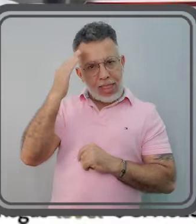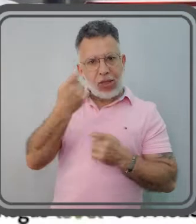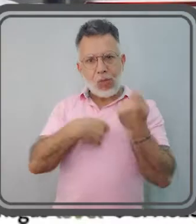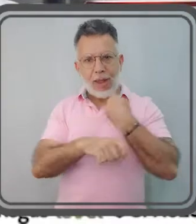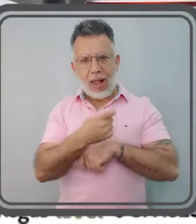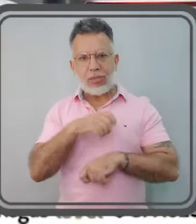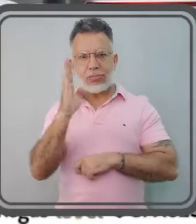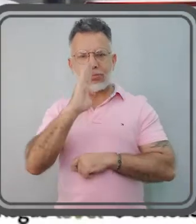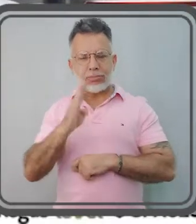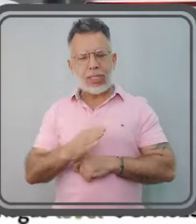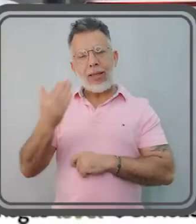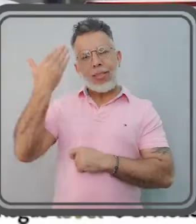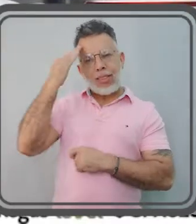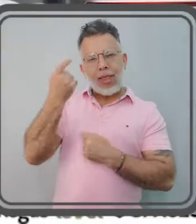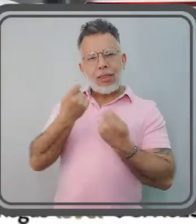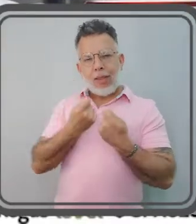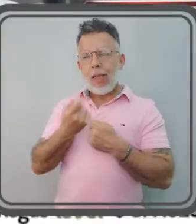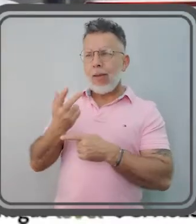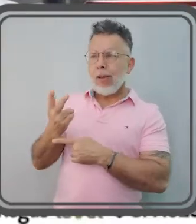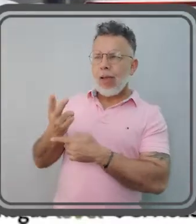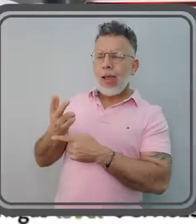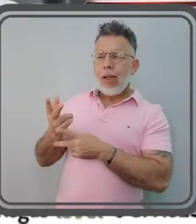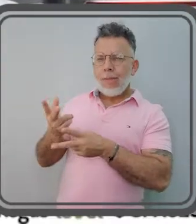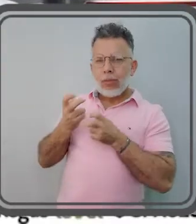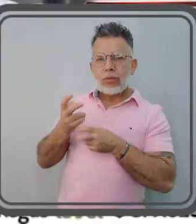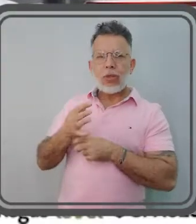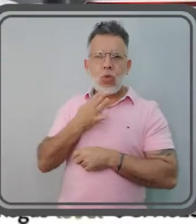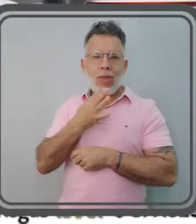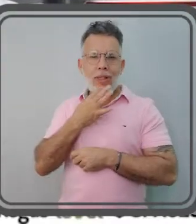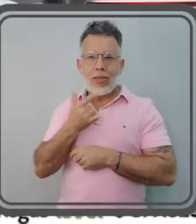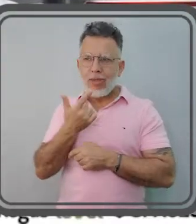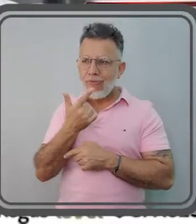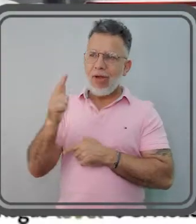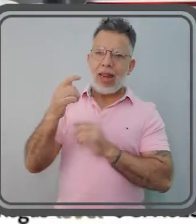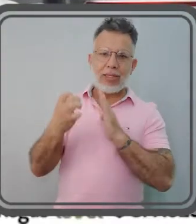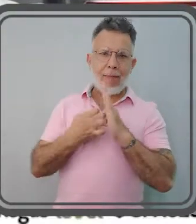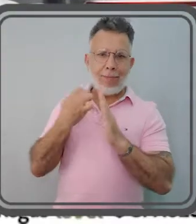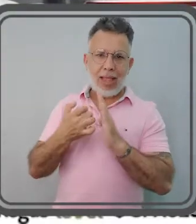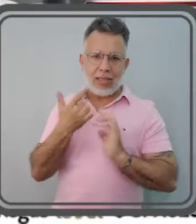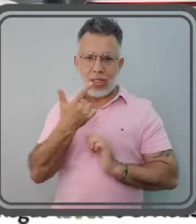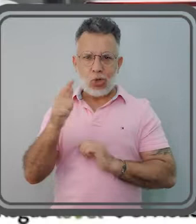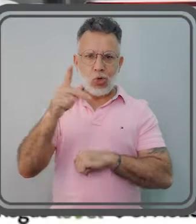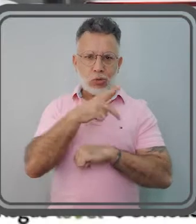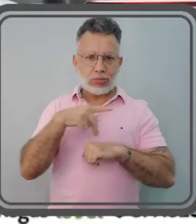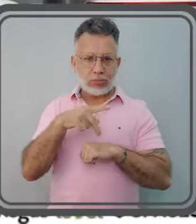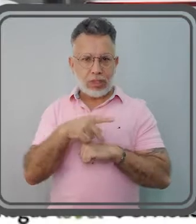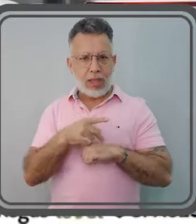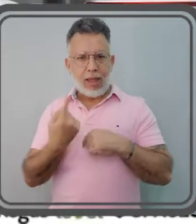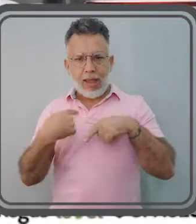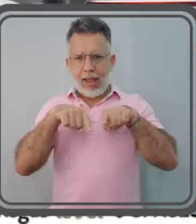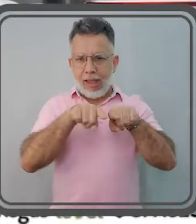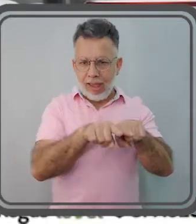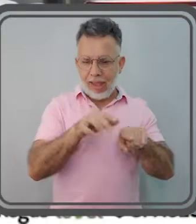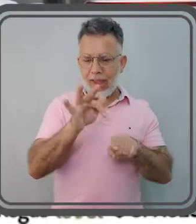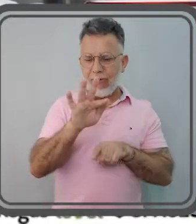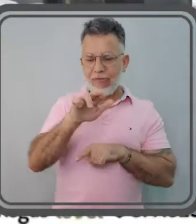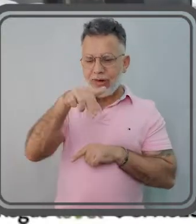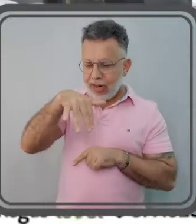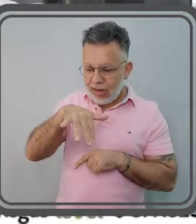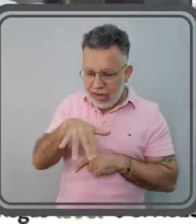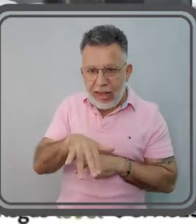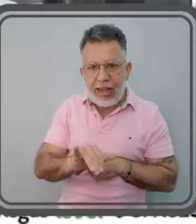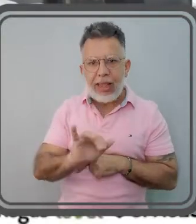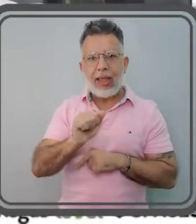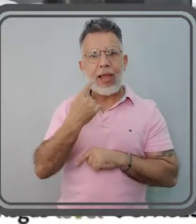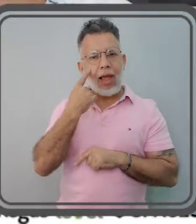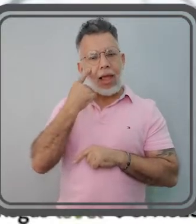marcas de franquia, eu vi a oportunidade ali de desenhar esse modelo. Então, é um modelo que é prático, né? A gente